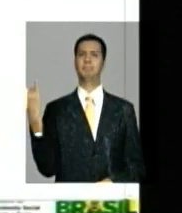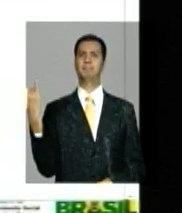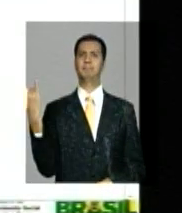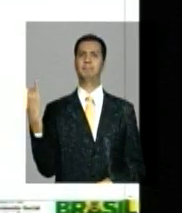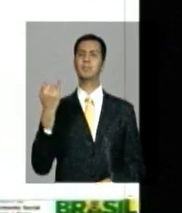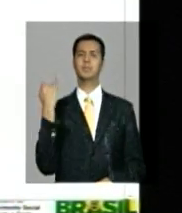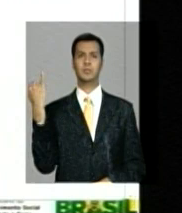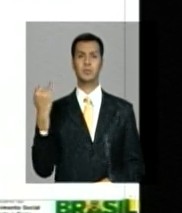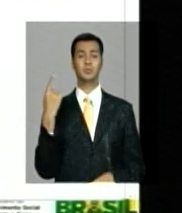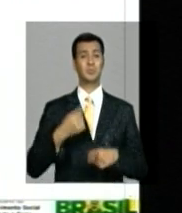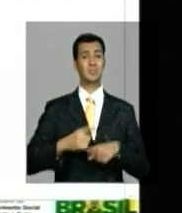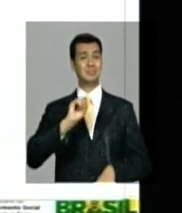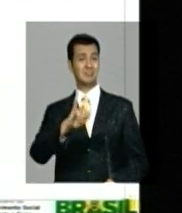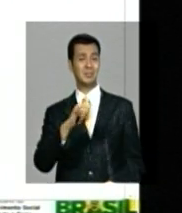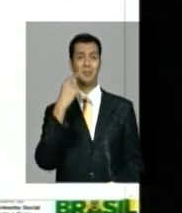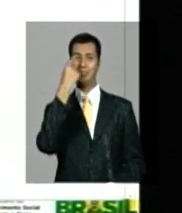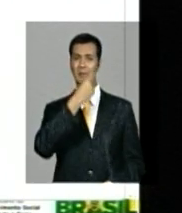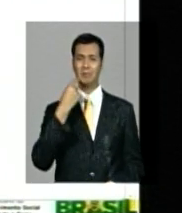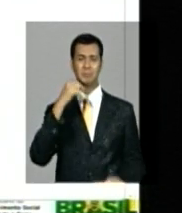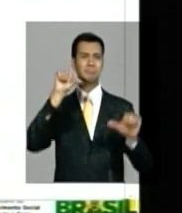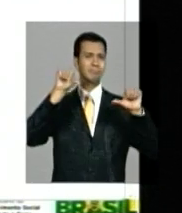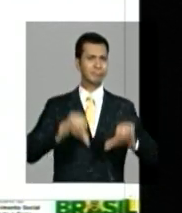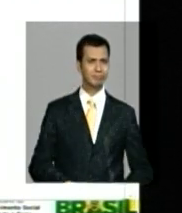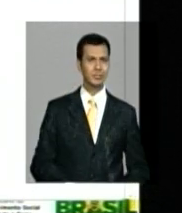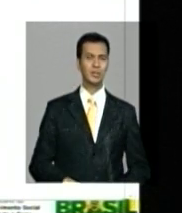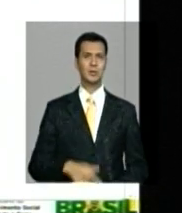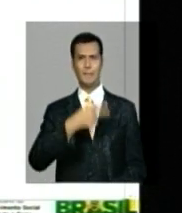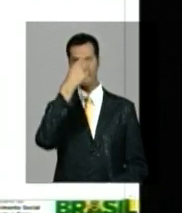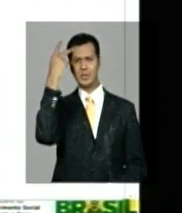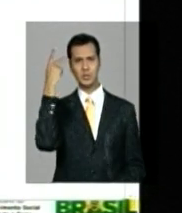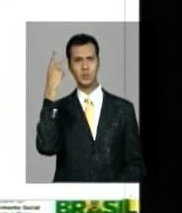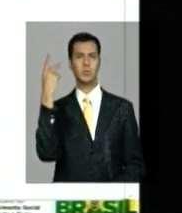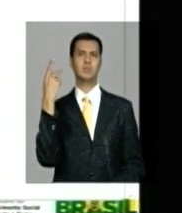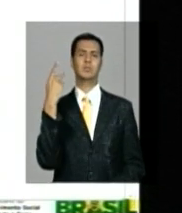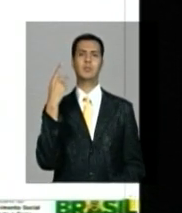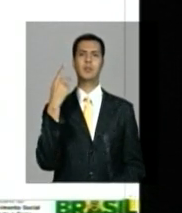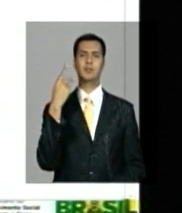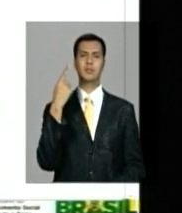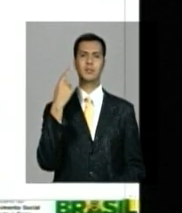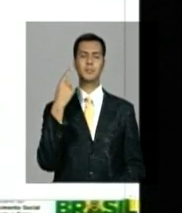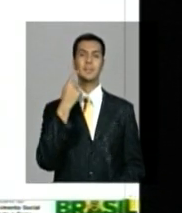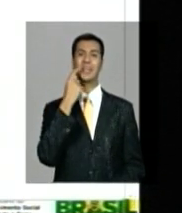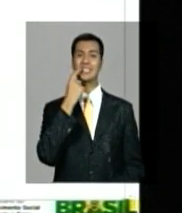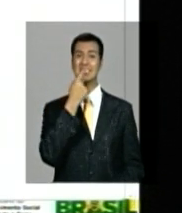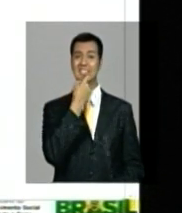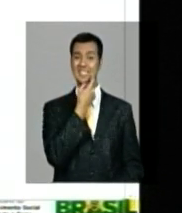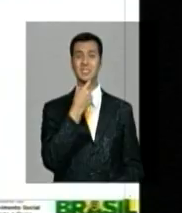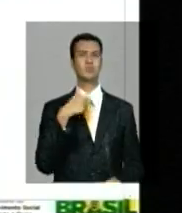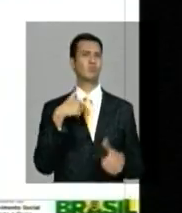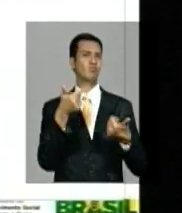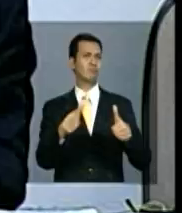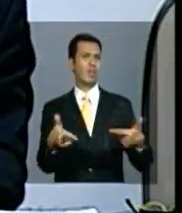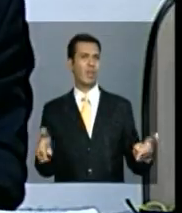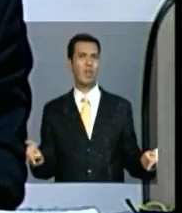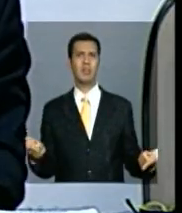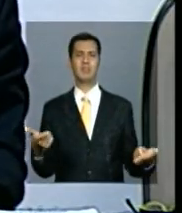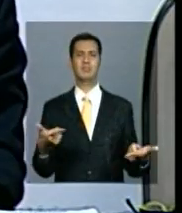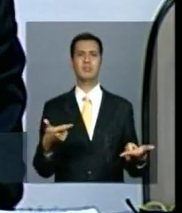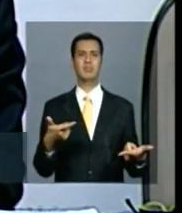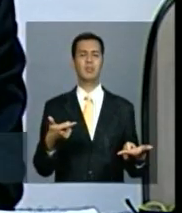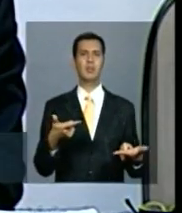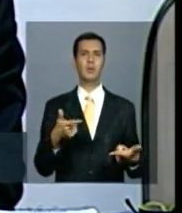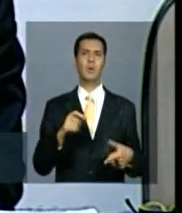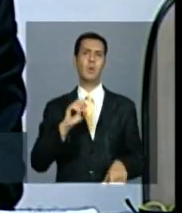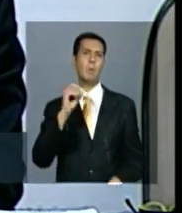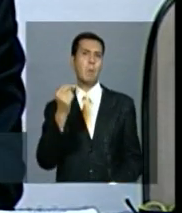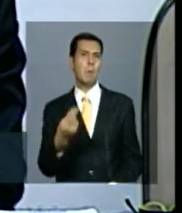baixa qualidade eh a pessoa não ter o todo a sua cara dentária completa o